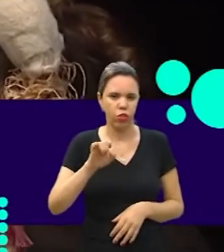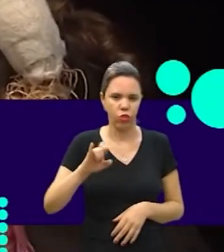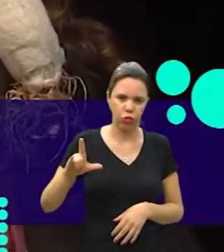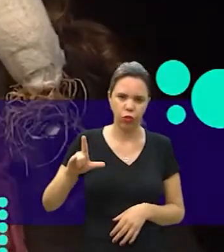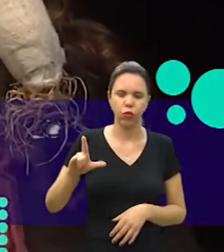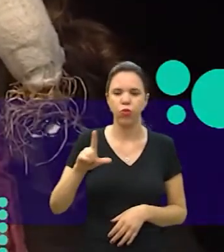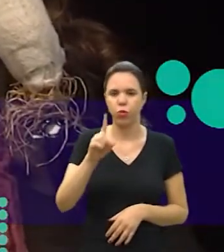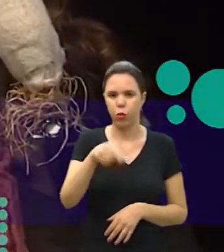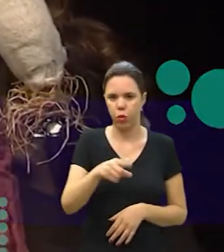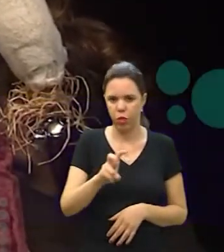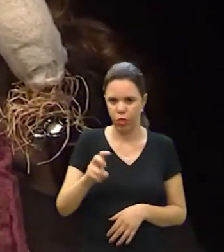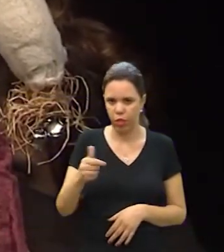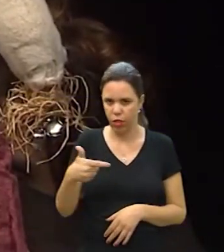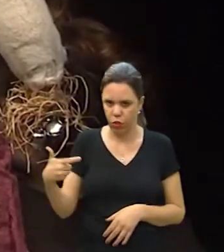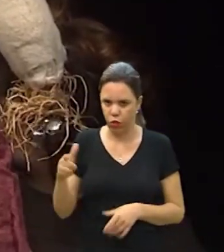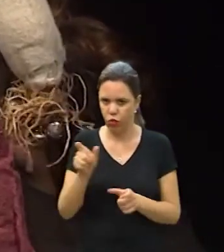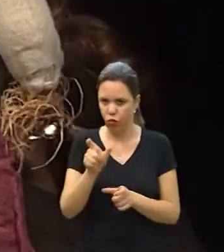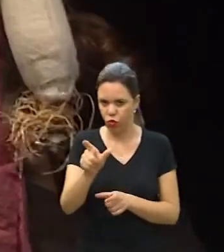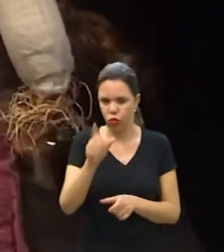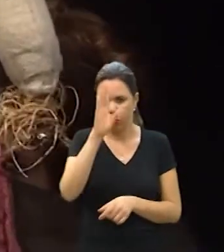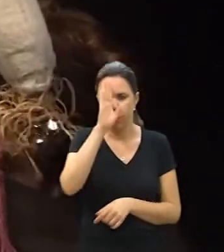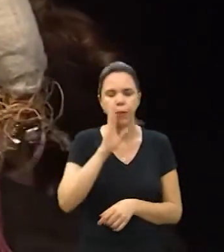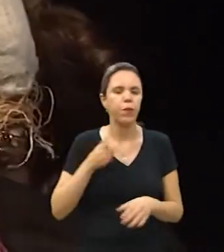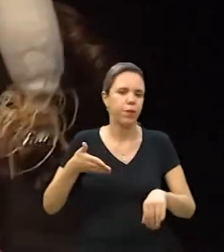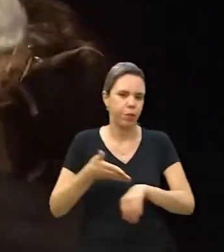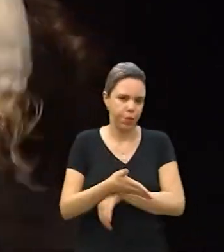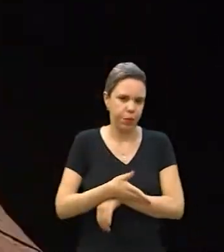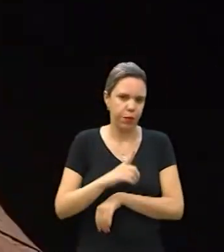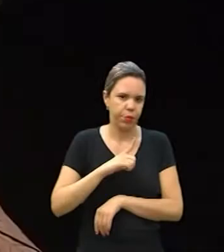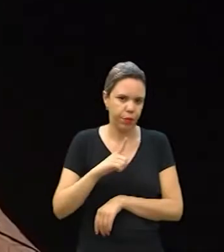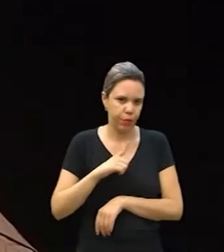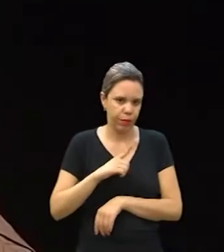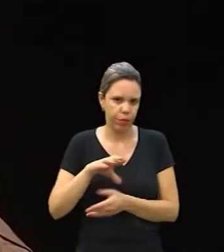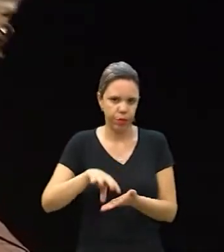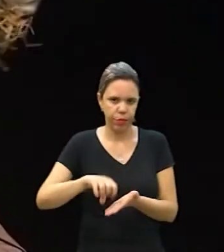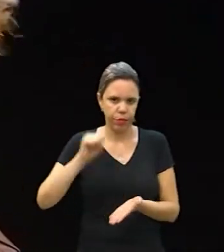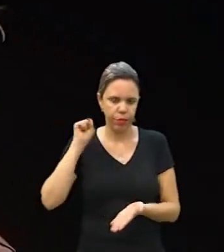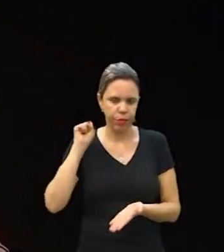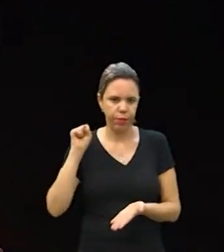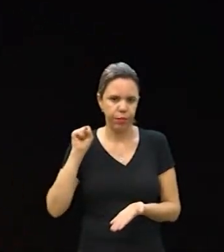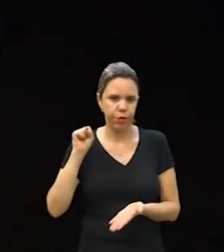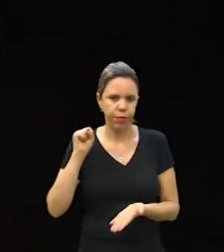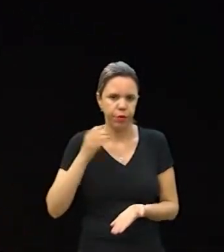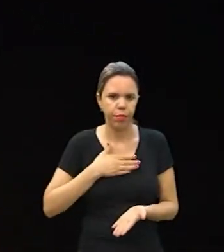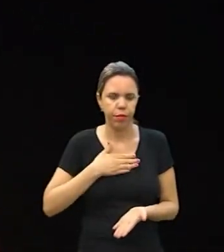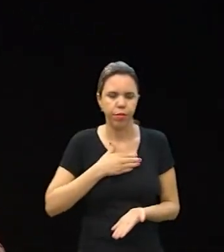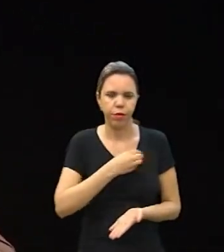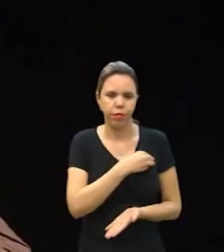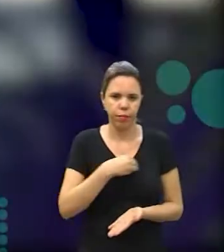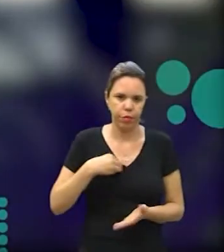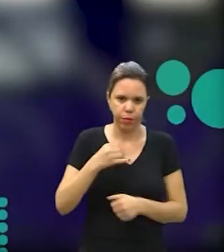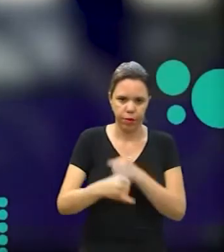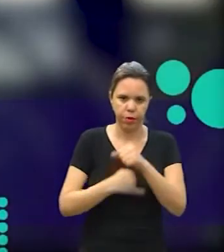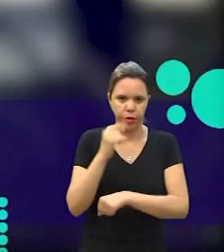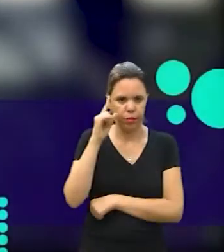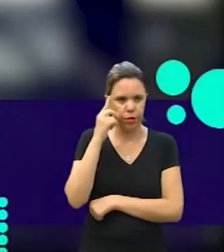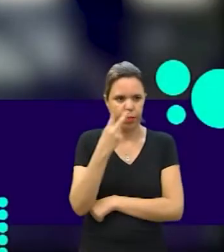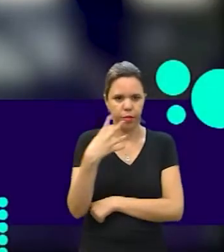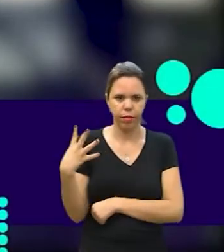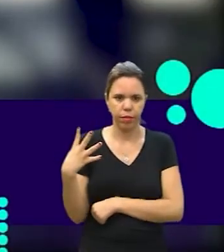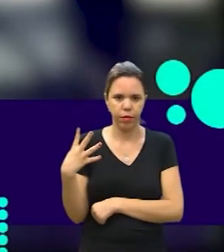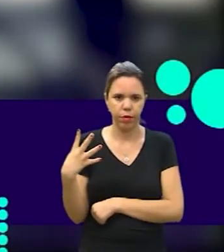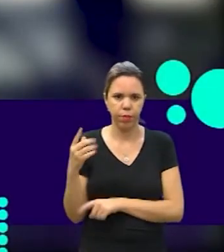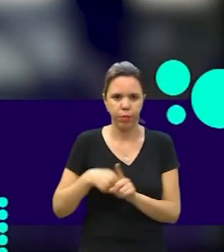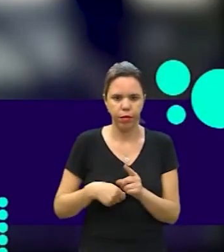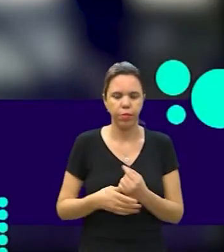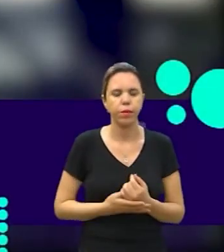em 1512. Os ingressos são gratuitos e devem ser retirados pelo Meu SESI. Até o dia